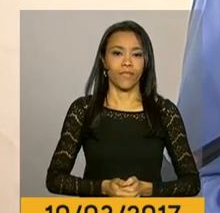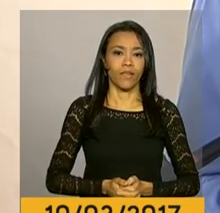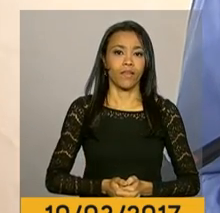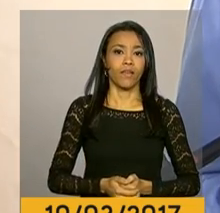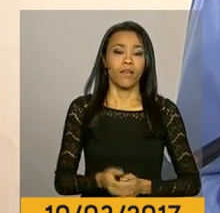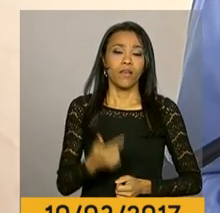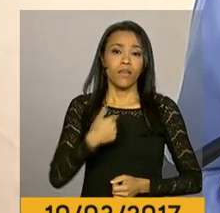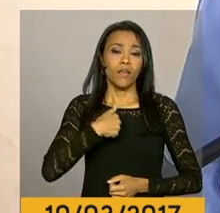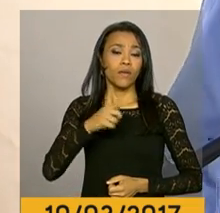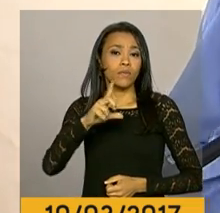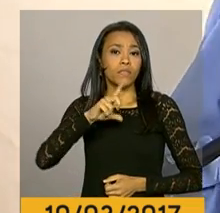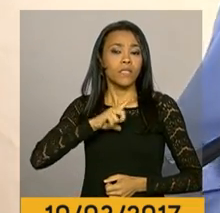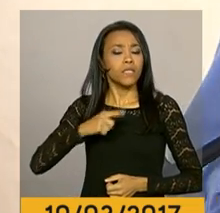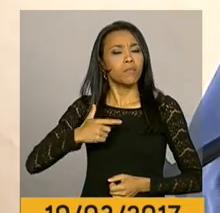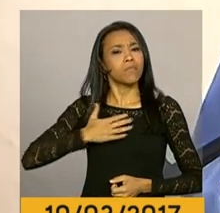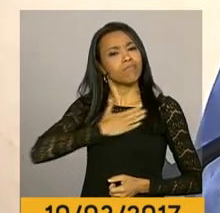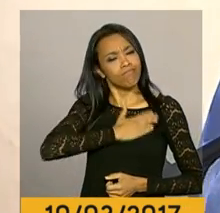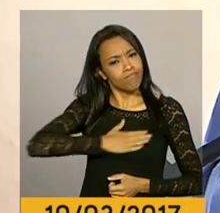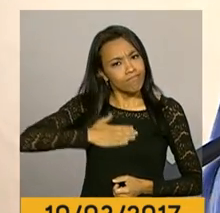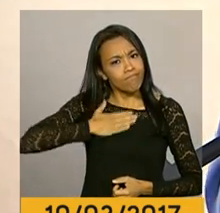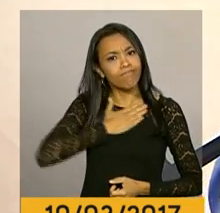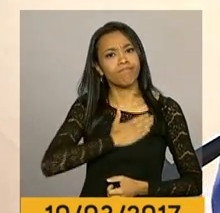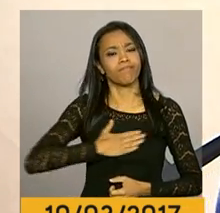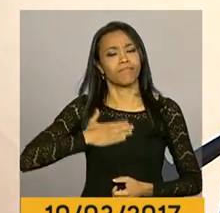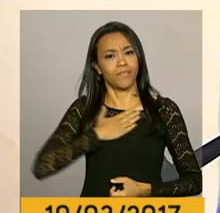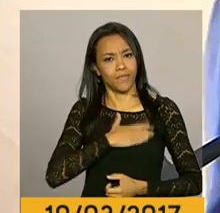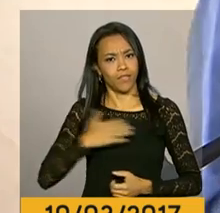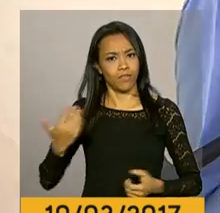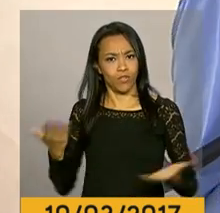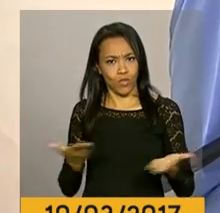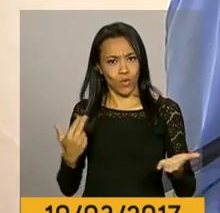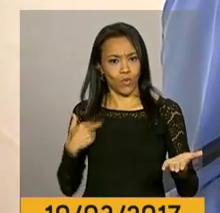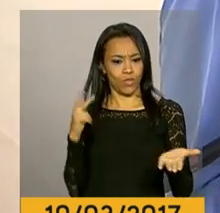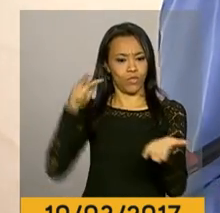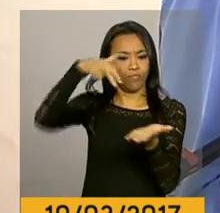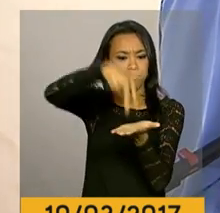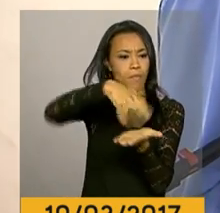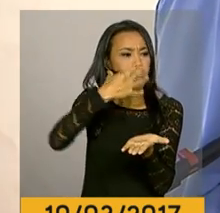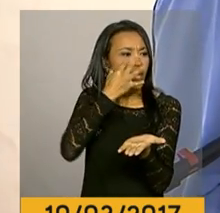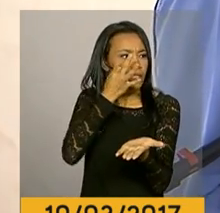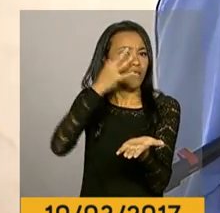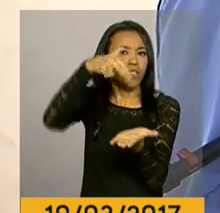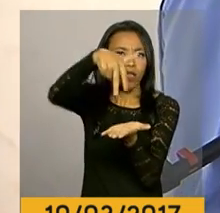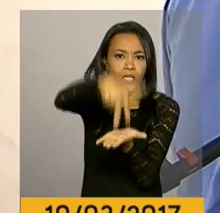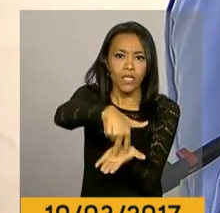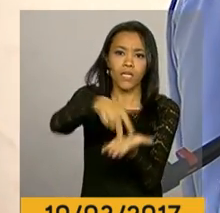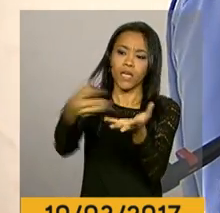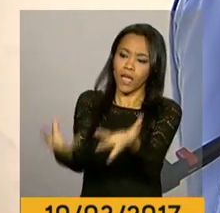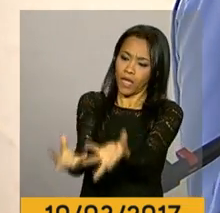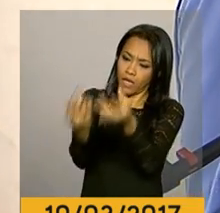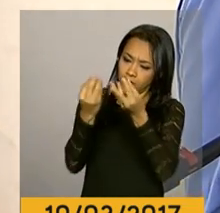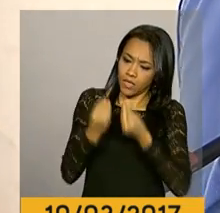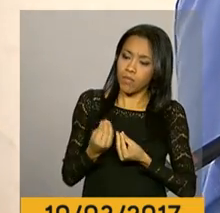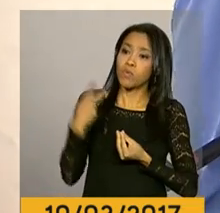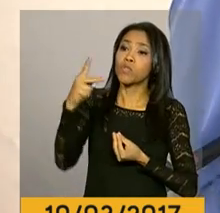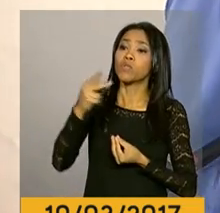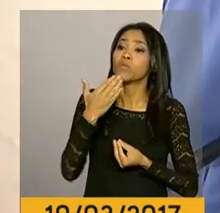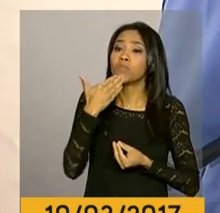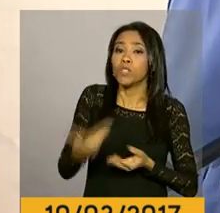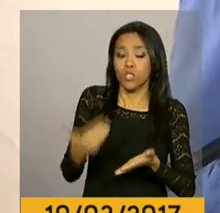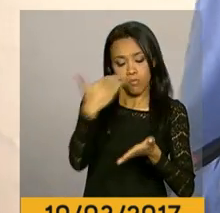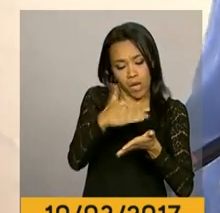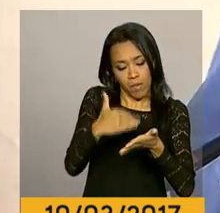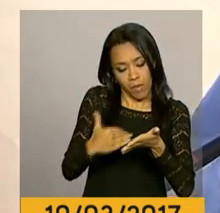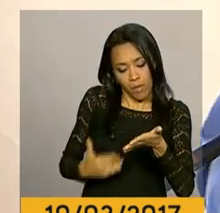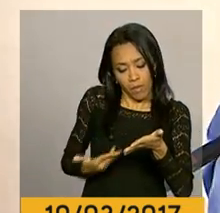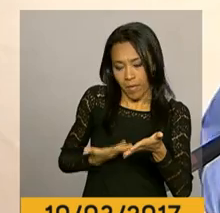uma satisfação enorme de estar aqui, prefeito, recebendo as suas reivindicações,